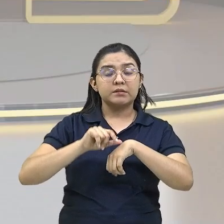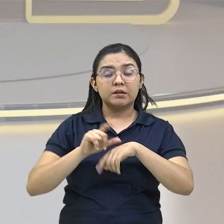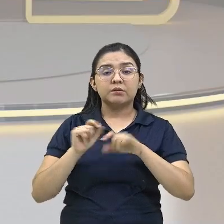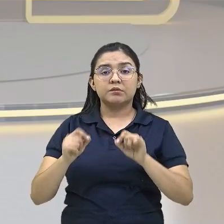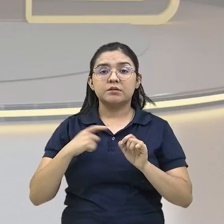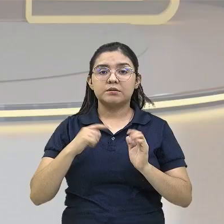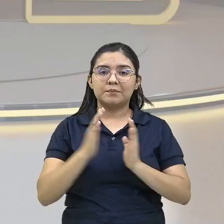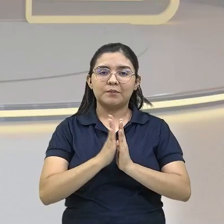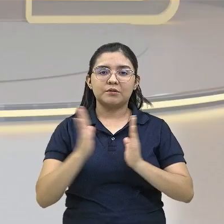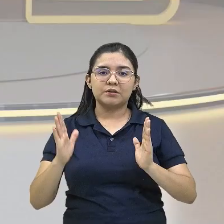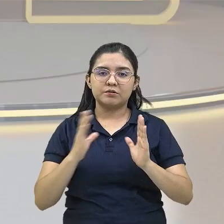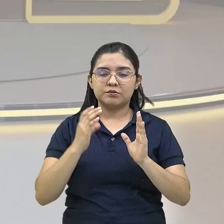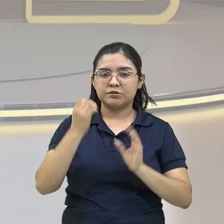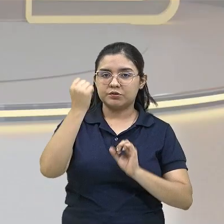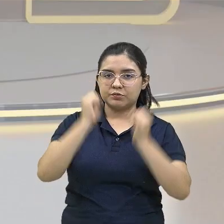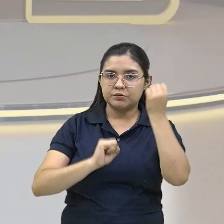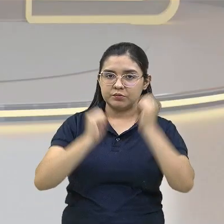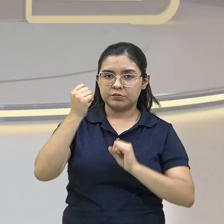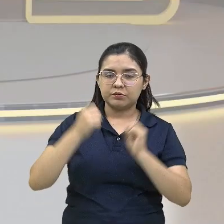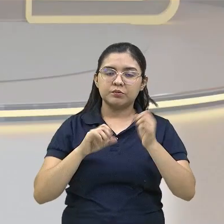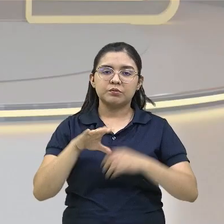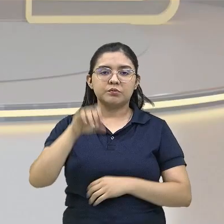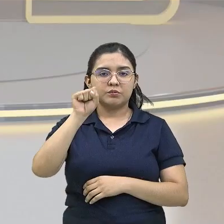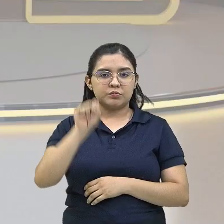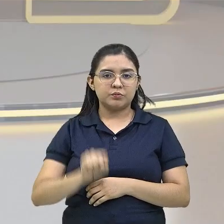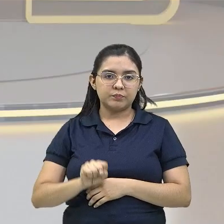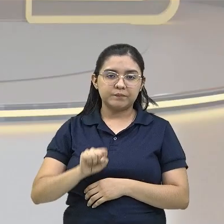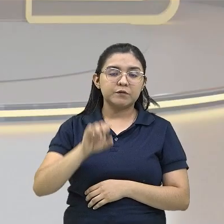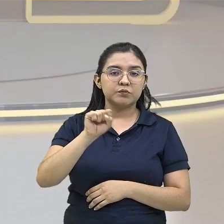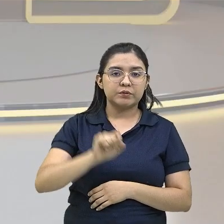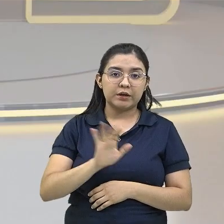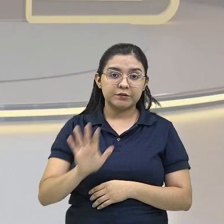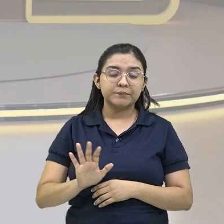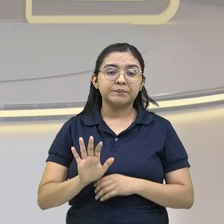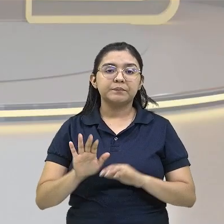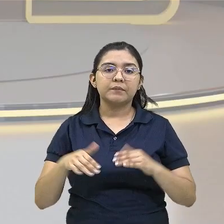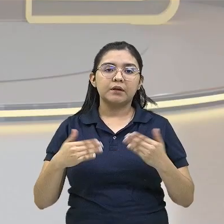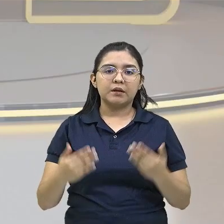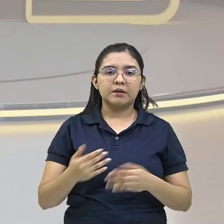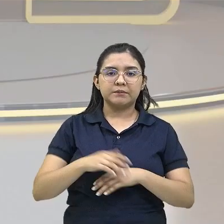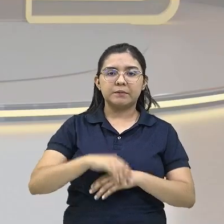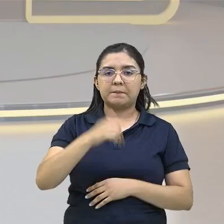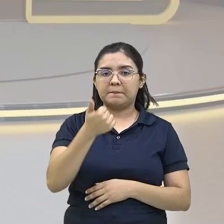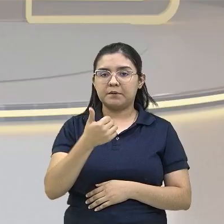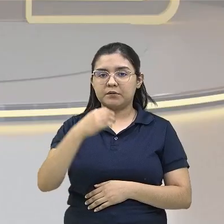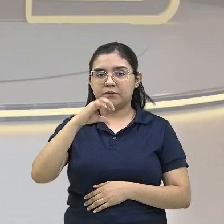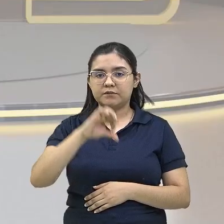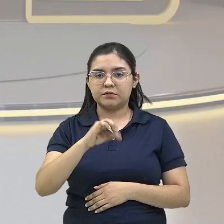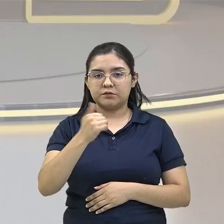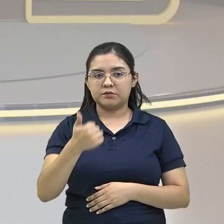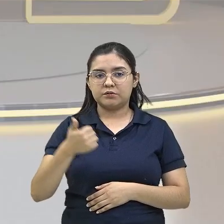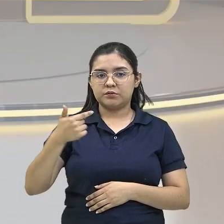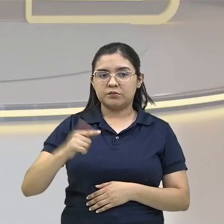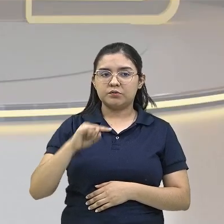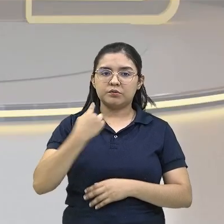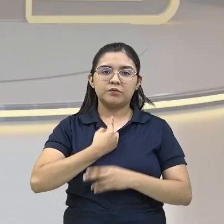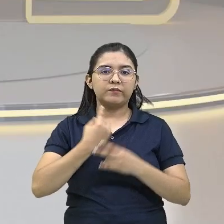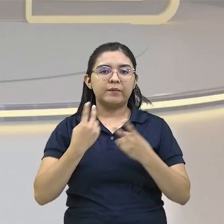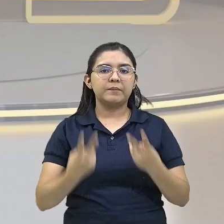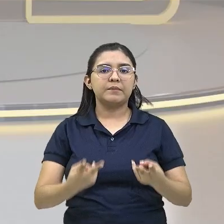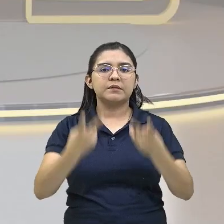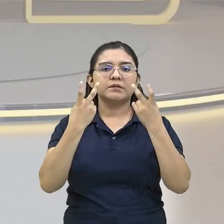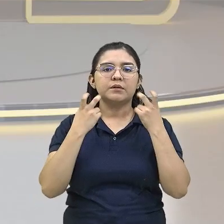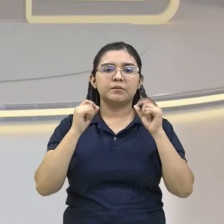de industrialização nas regiões sul e sudeste. E aí, em 1912, a gente vai observar o declínio,